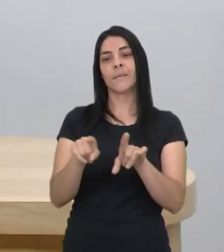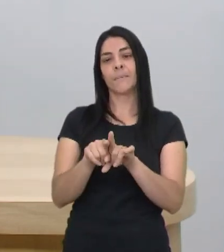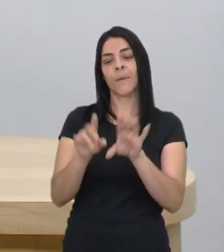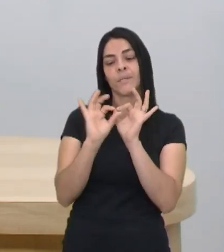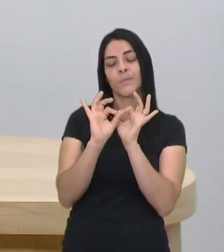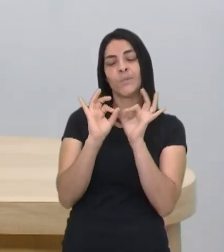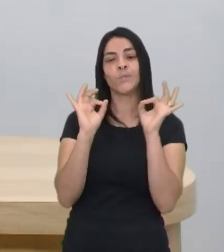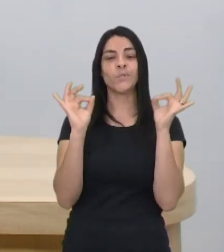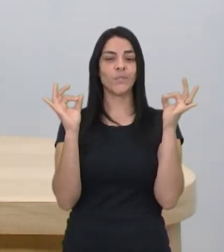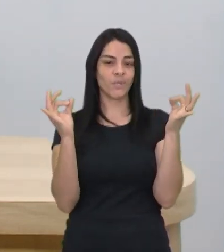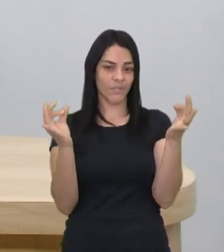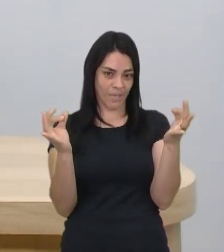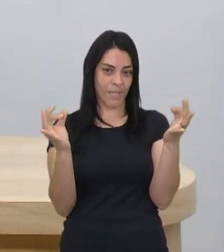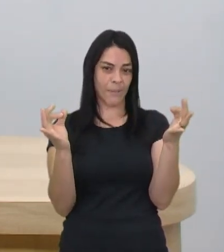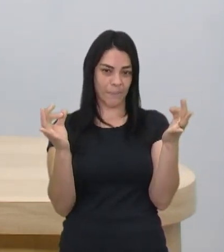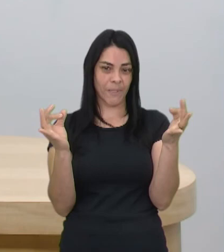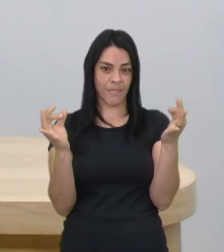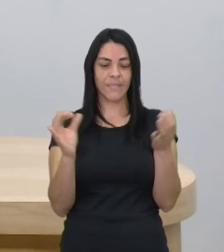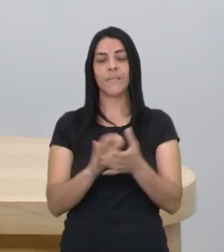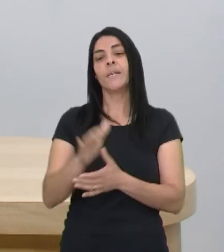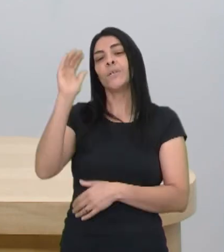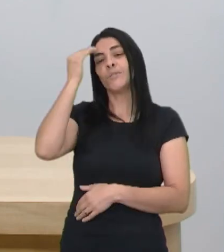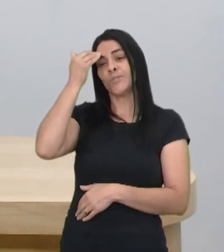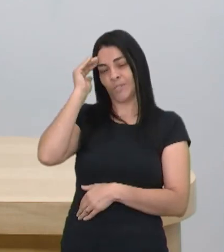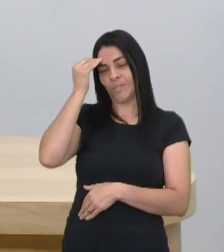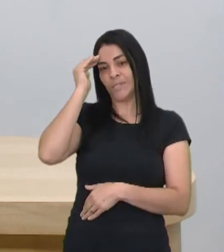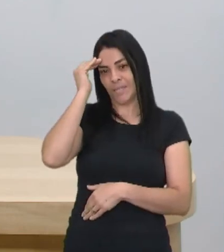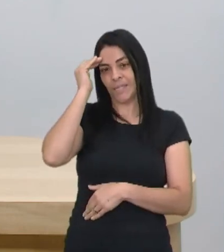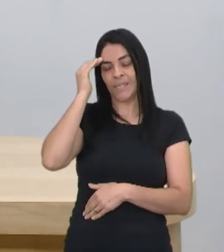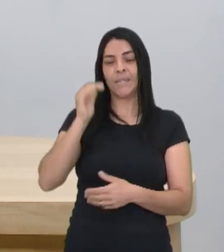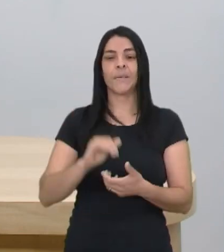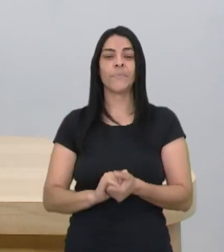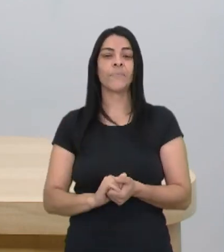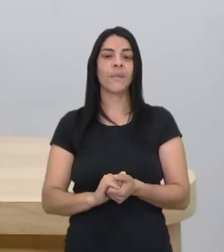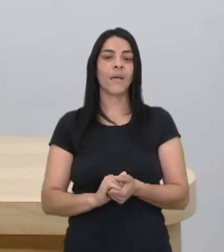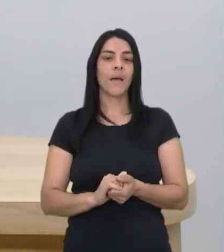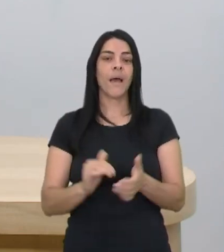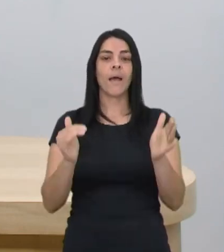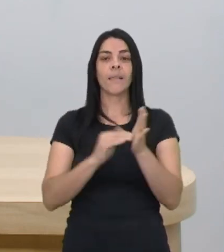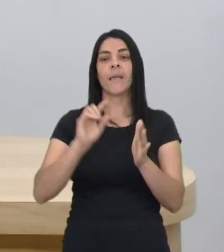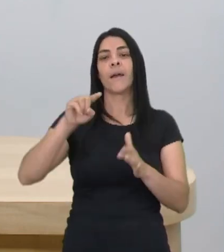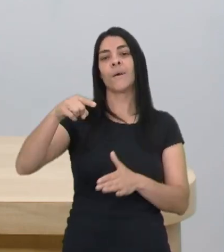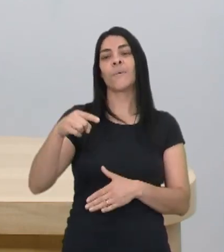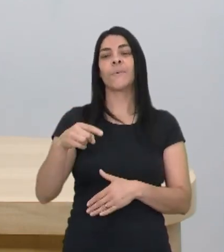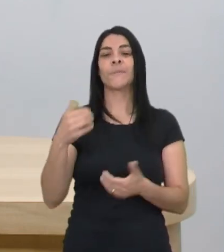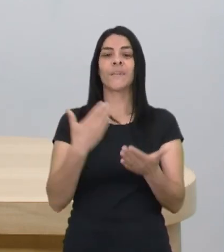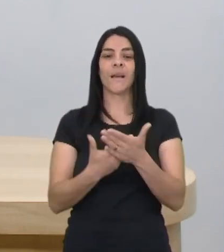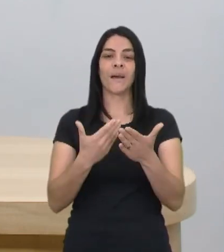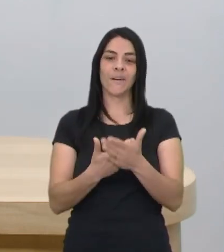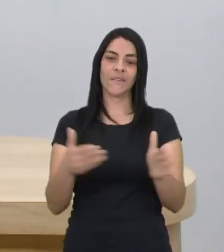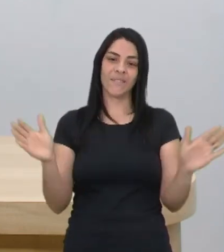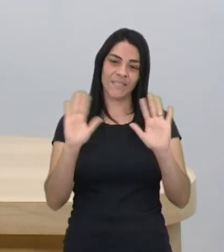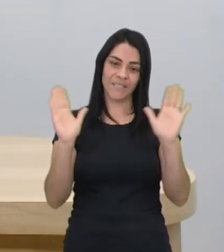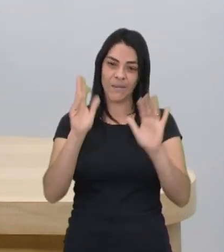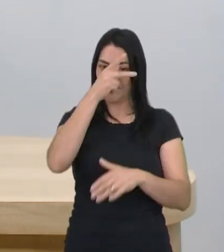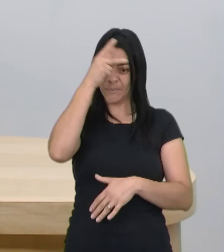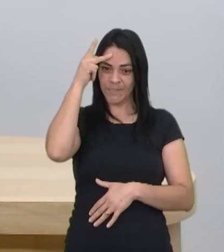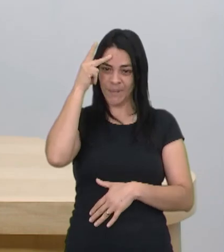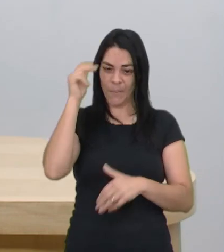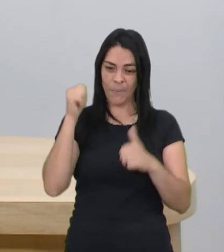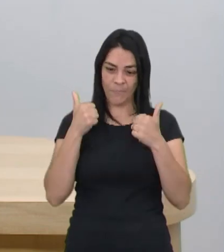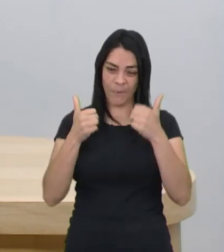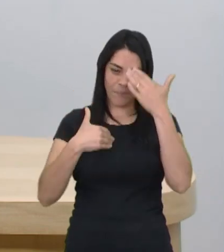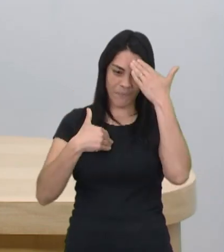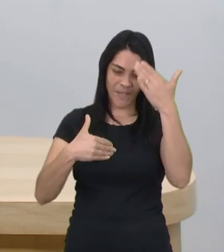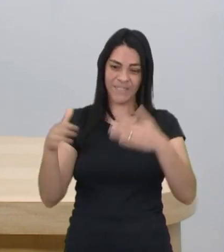né? De captar aí os pontos principais, e até a nossa próxima aula, tá bom? Pessoal, tchau, tchau, valeu e até lá.